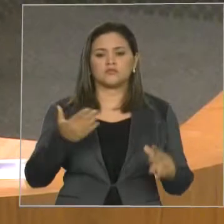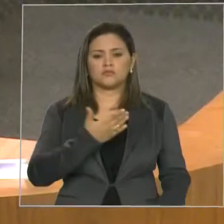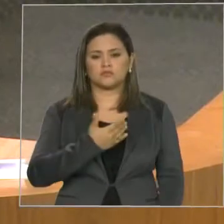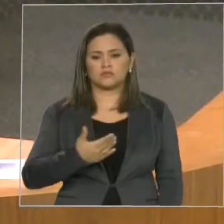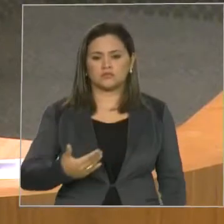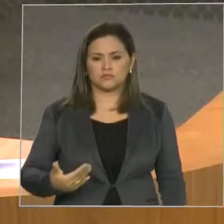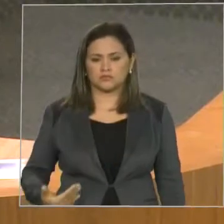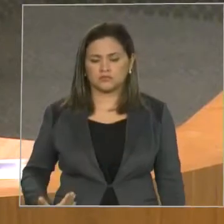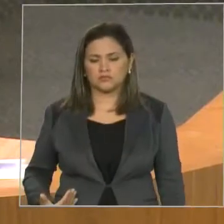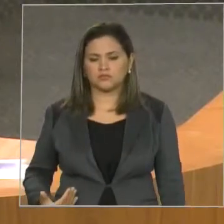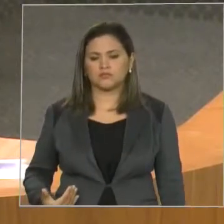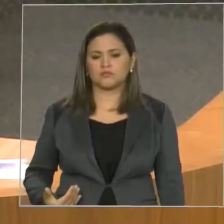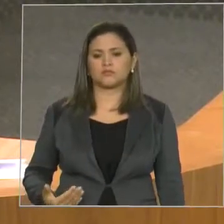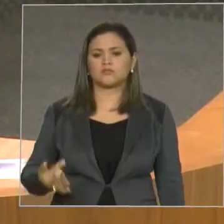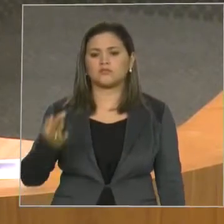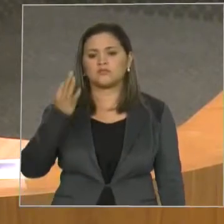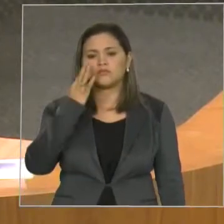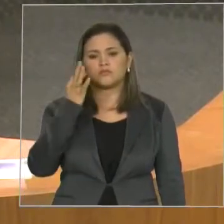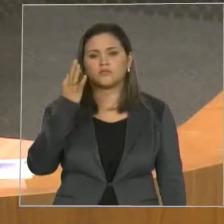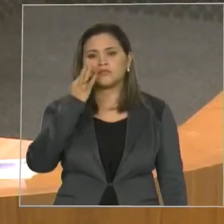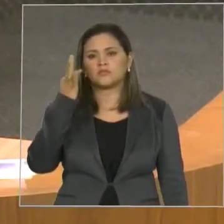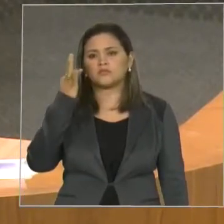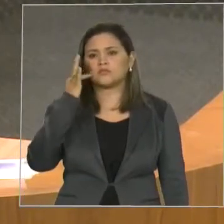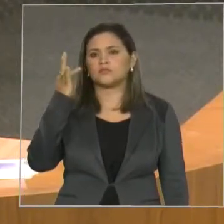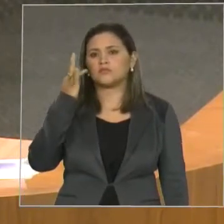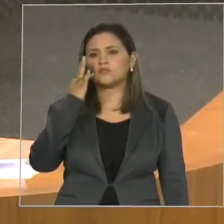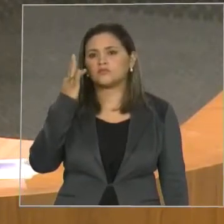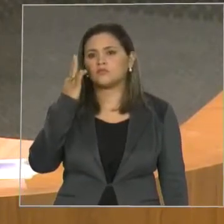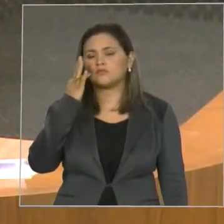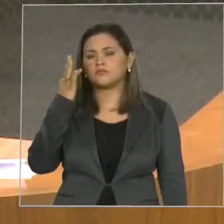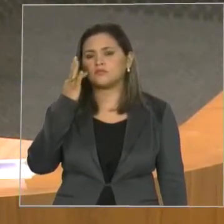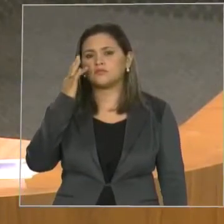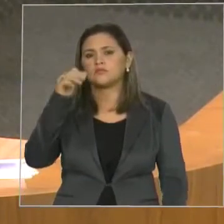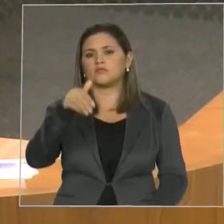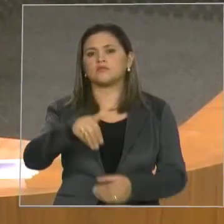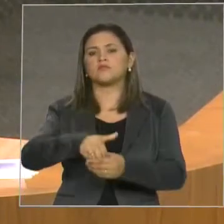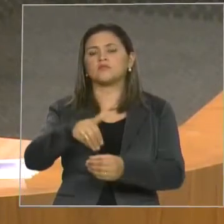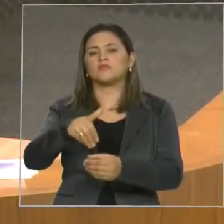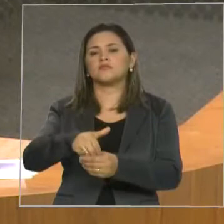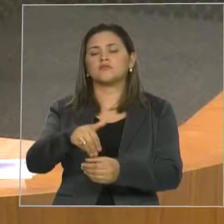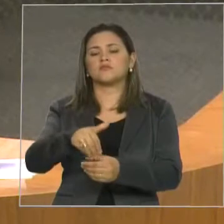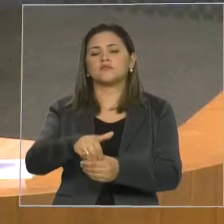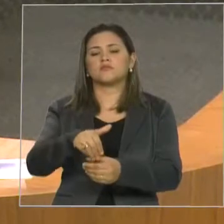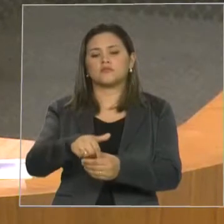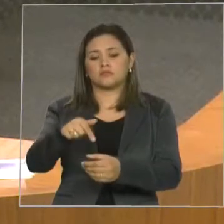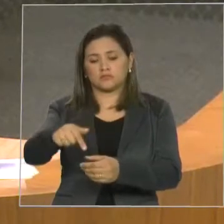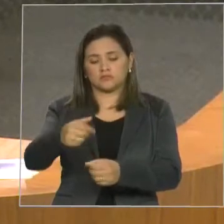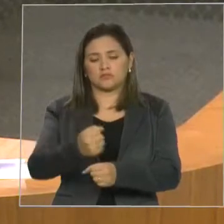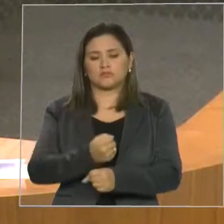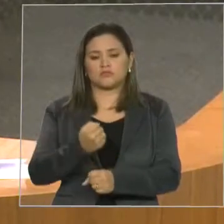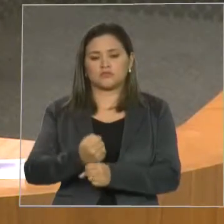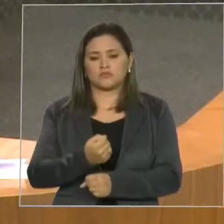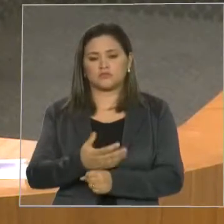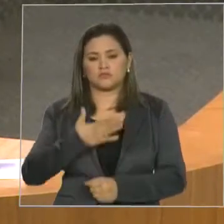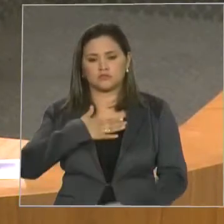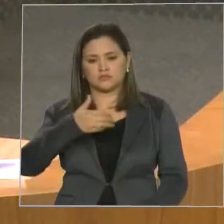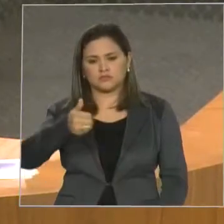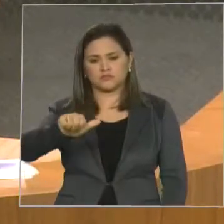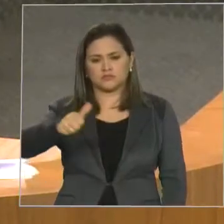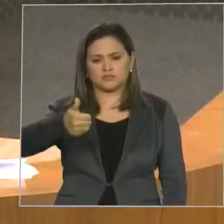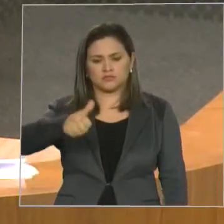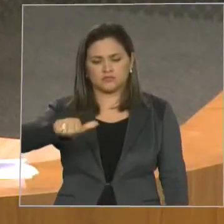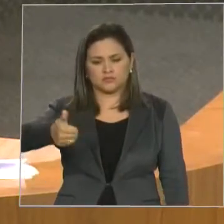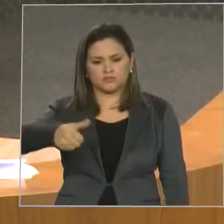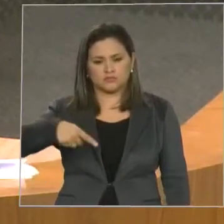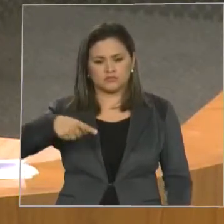Flávio Dino, as eleições que se aproximam, a minha avaliação sobre esses 3 anos de governo, sobre o